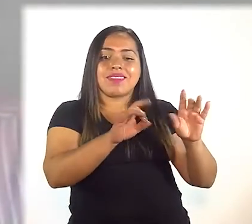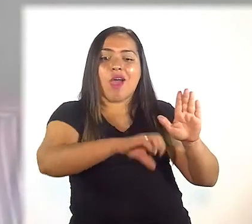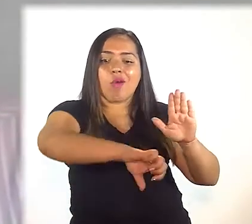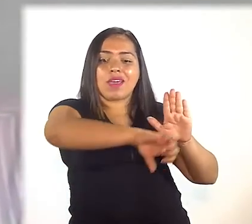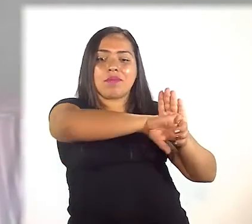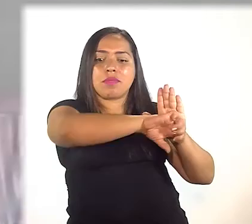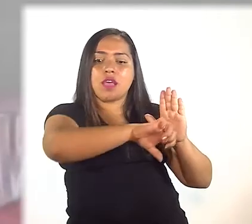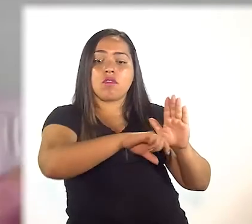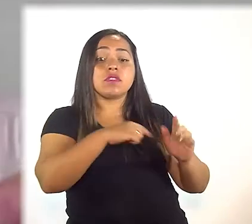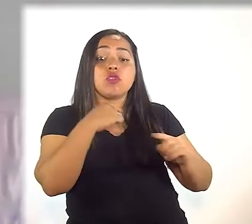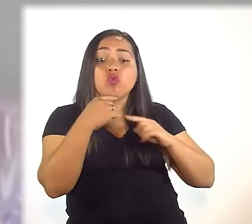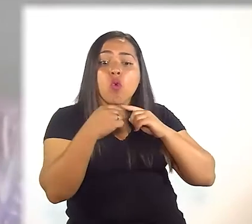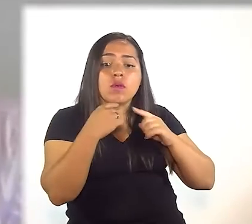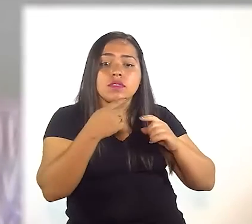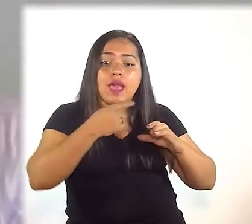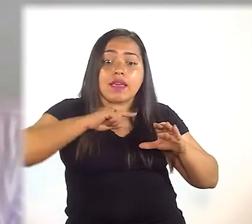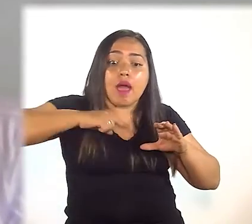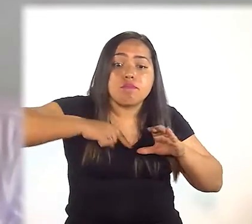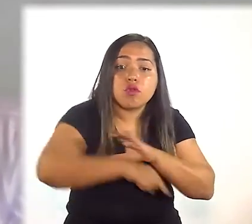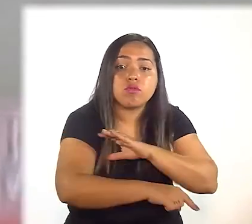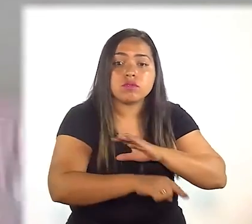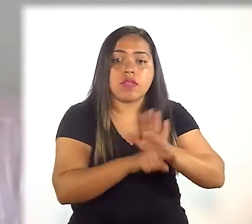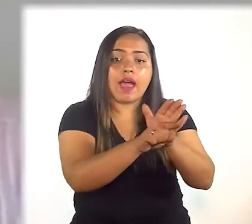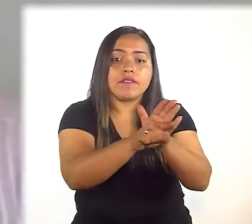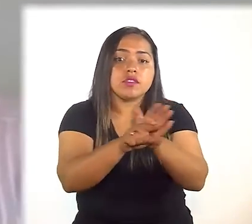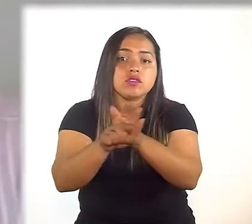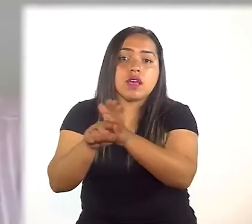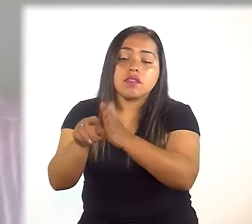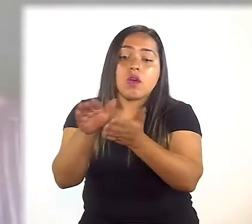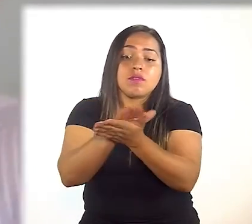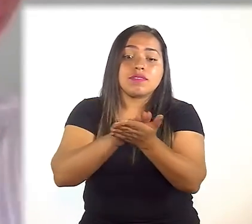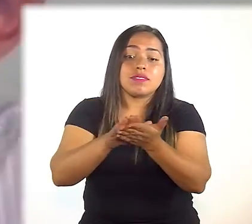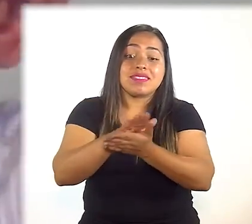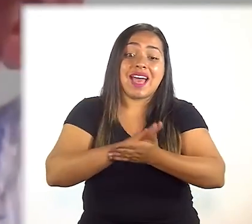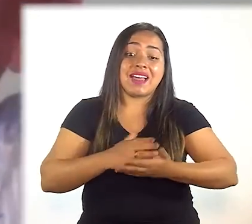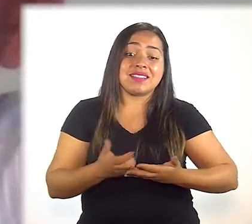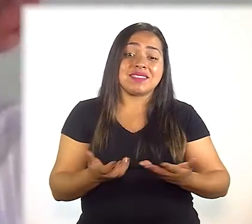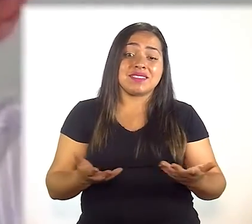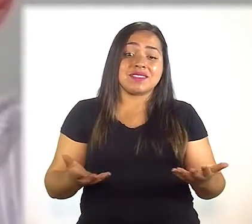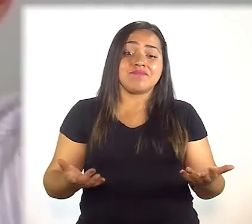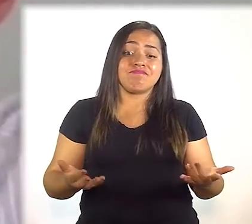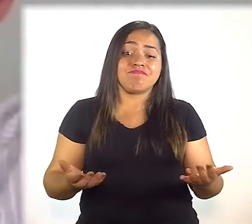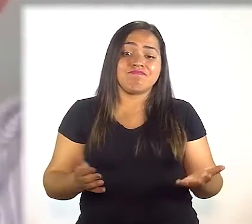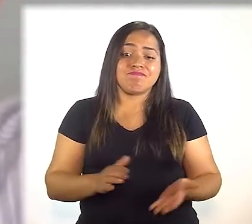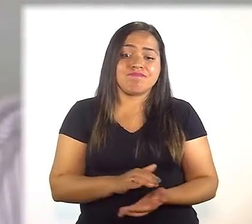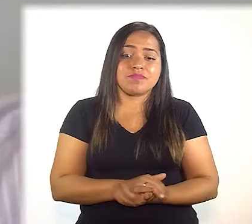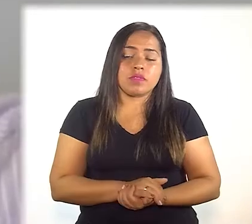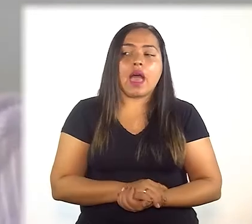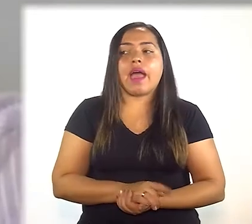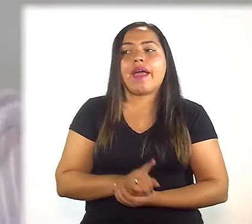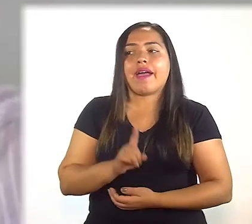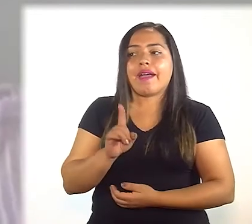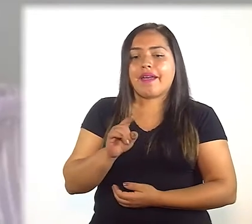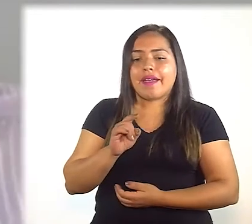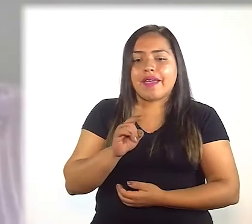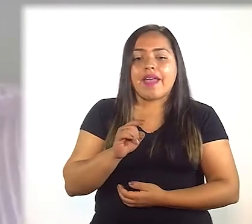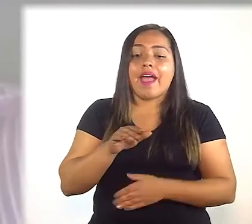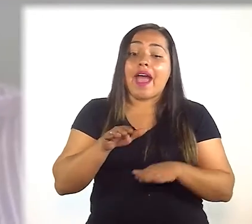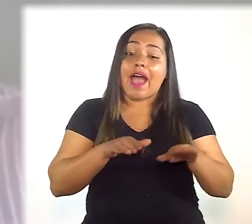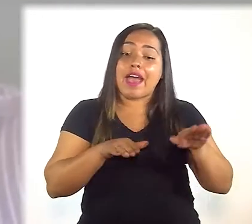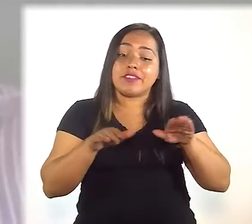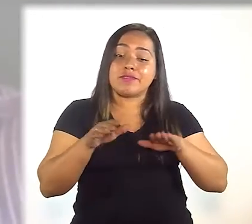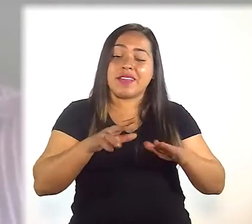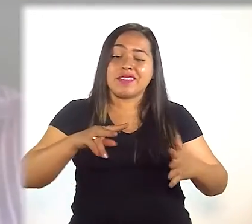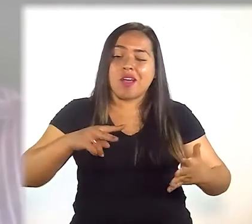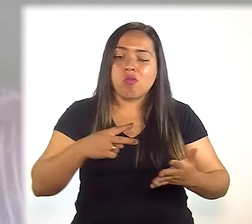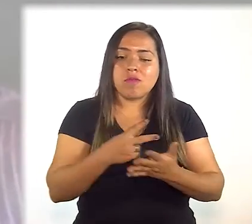ilícitos penais que não prevêem praticamente pena, que você joga para um juizado especial criminal, porque você não tem